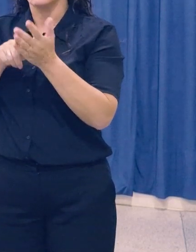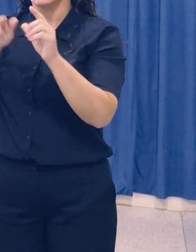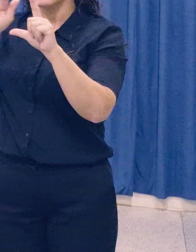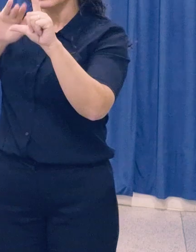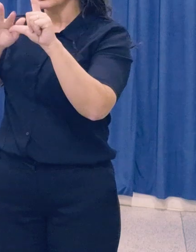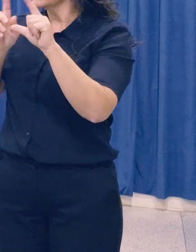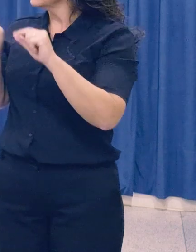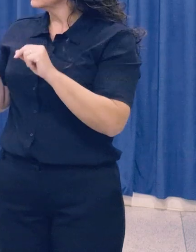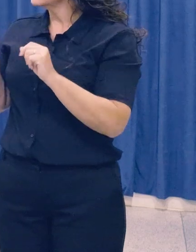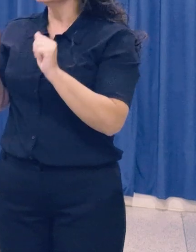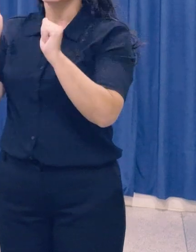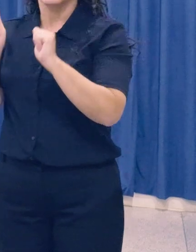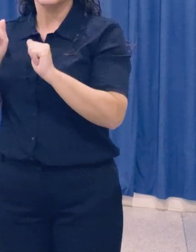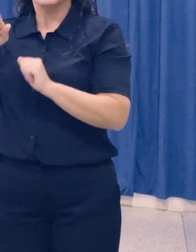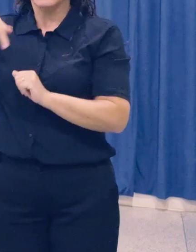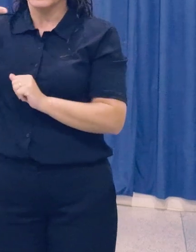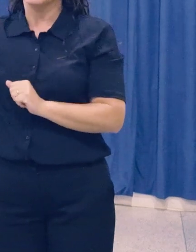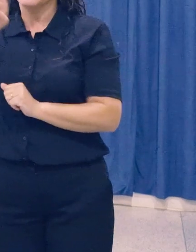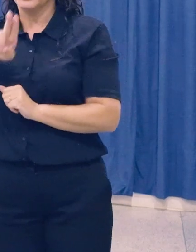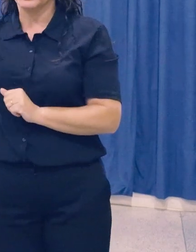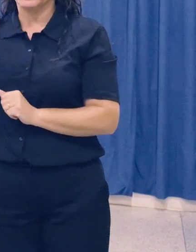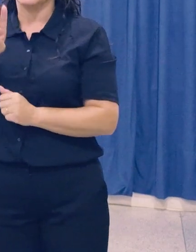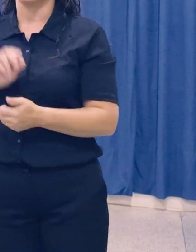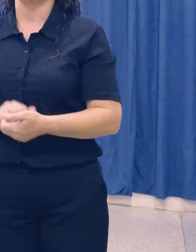Code para vocês acessarem depois.